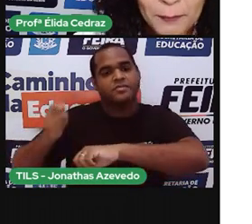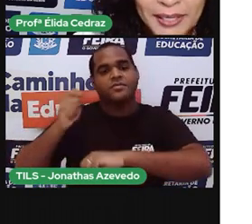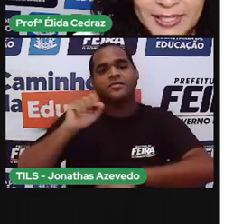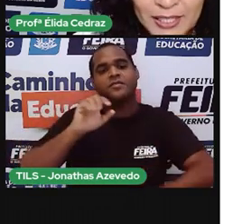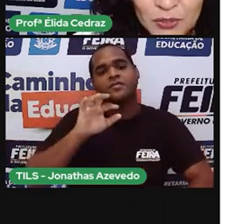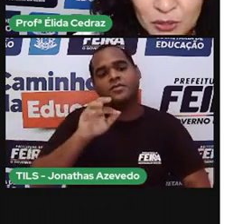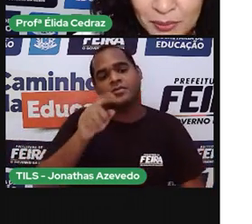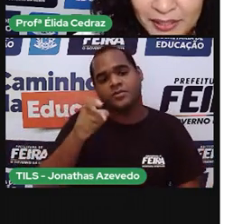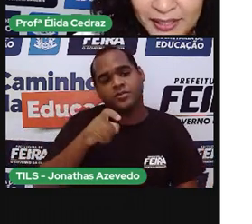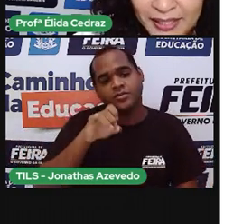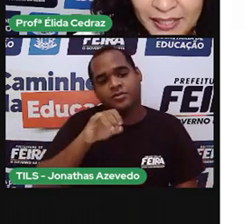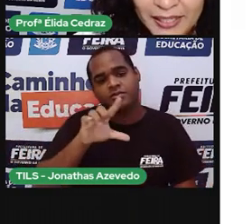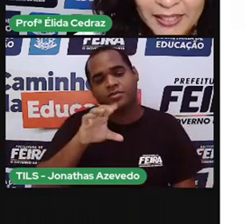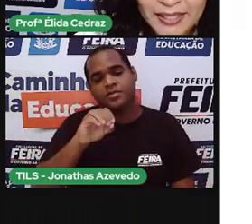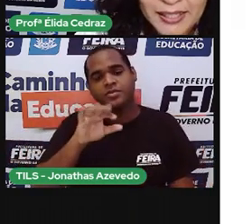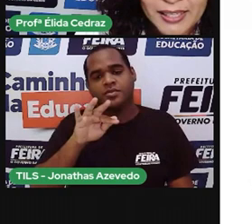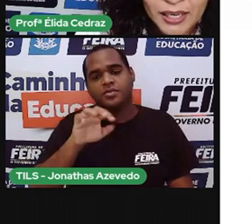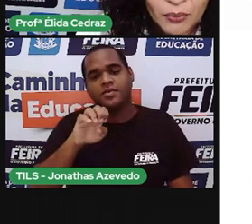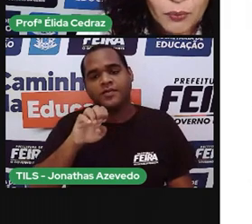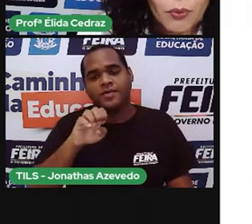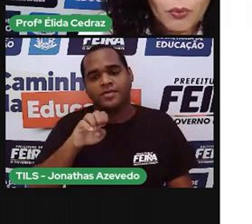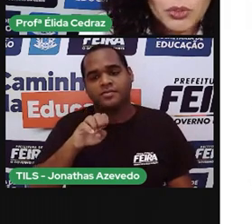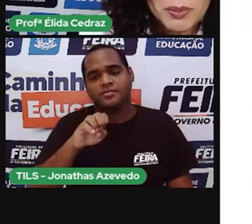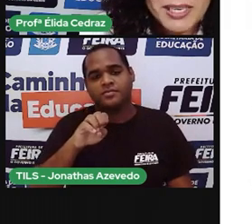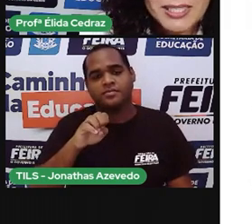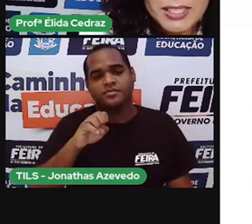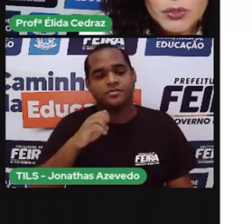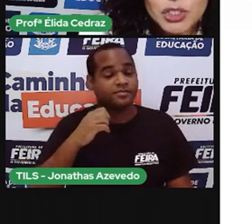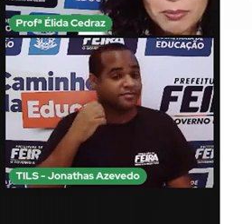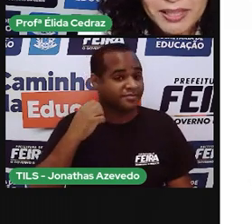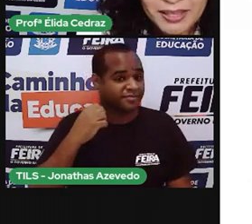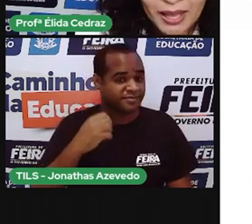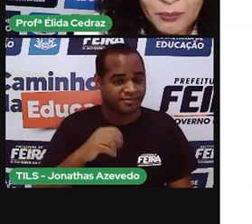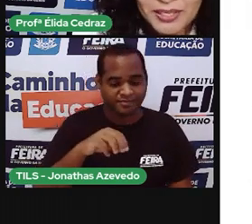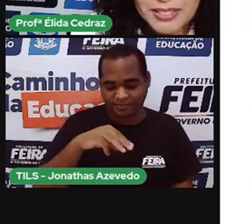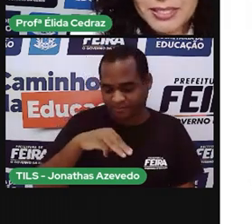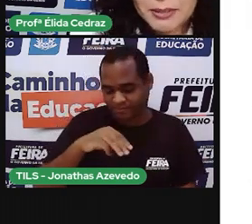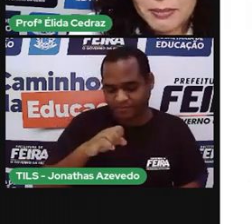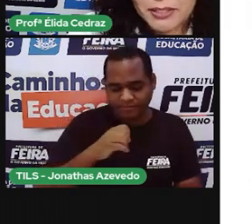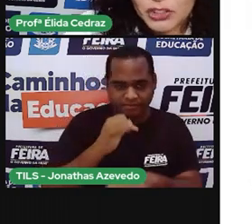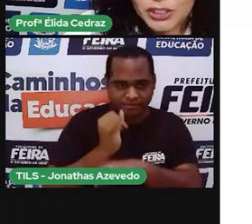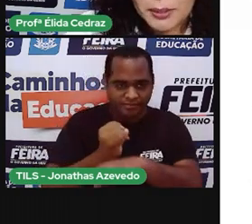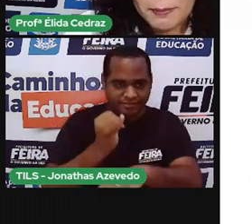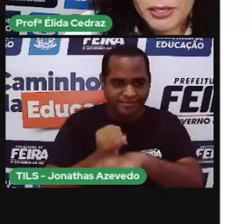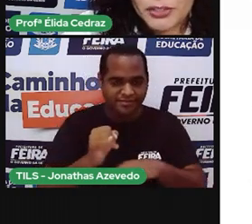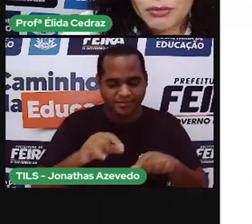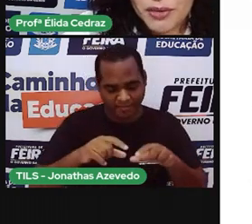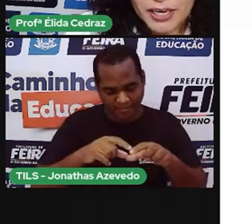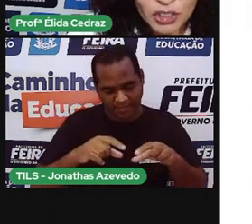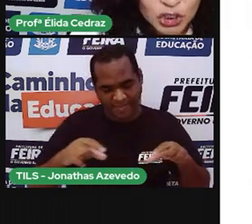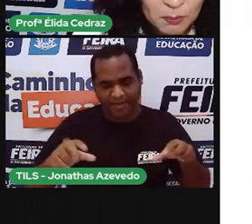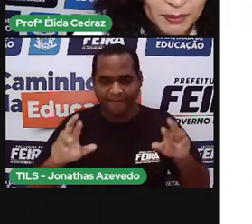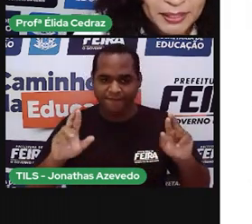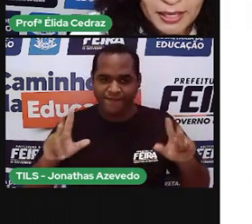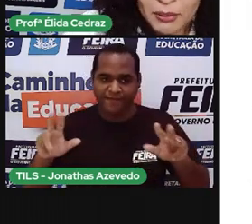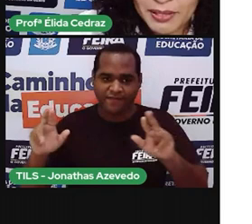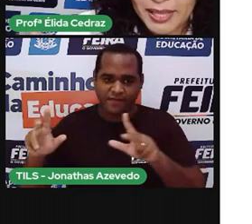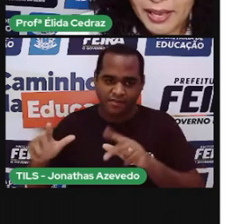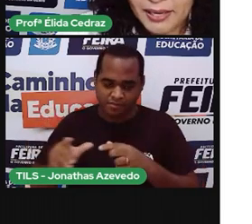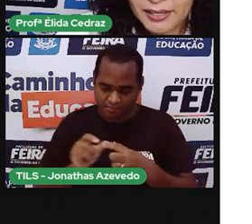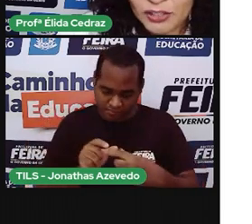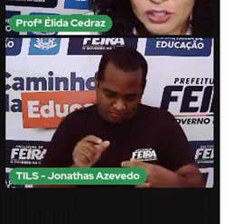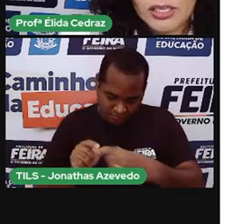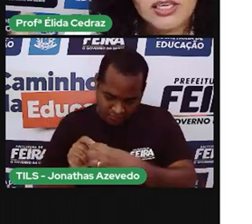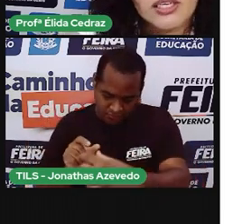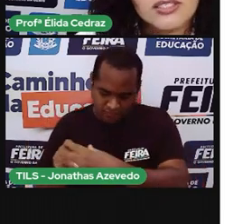Xilofone. É um pedacinho de madeira com os pedacinhos de metal em cima, de tamanho diferente, de pequeno